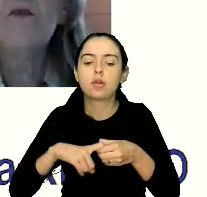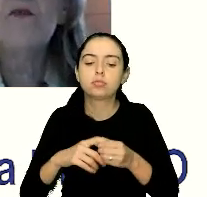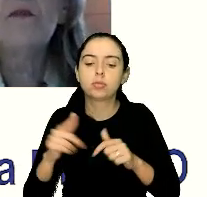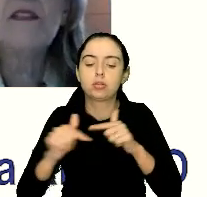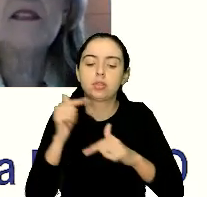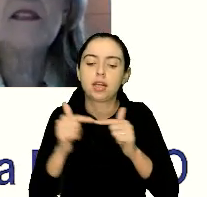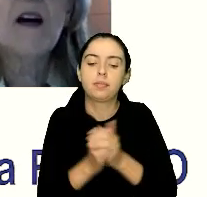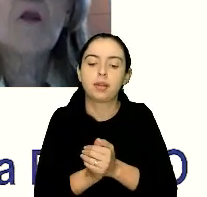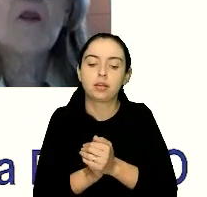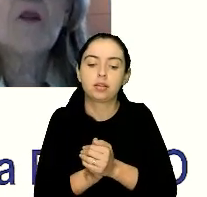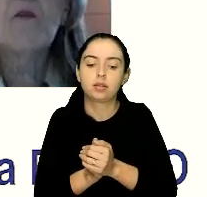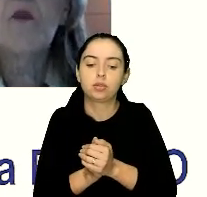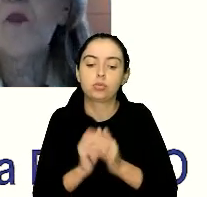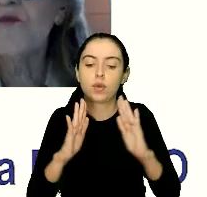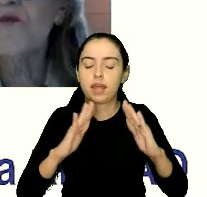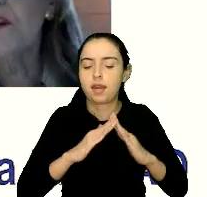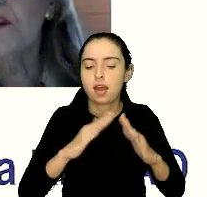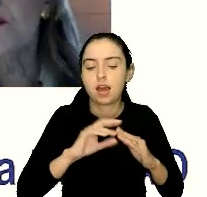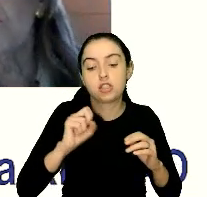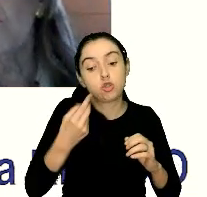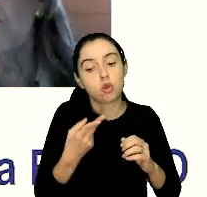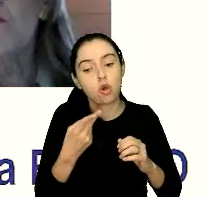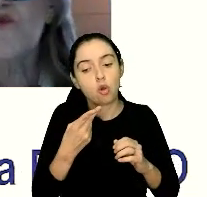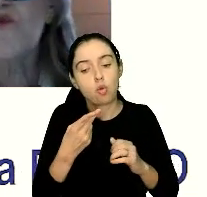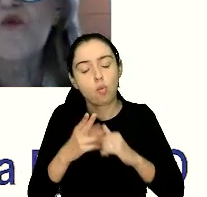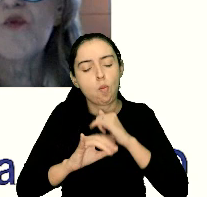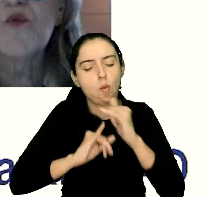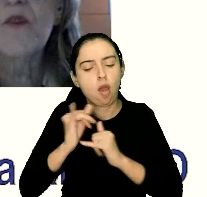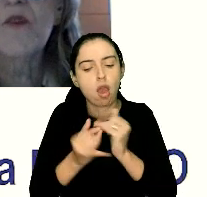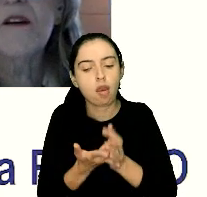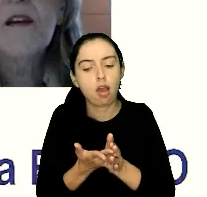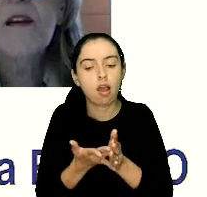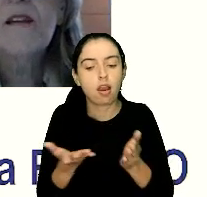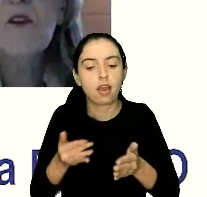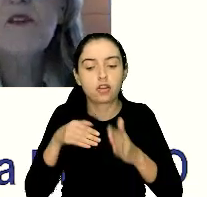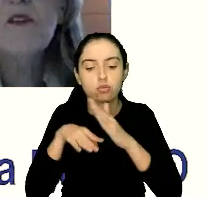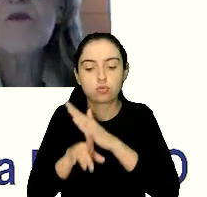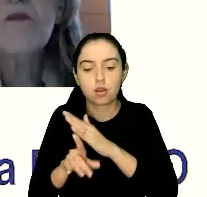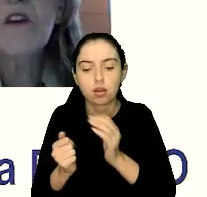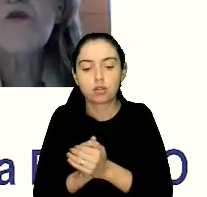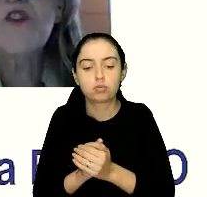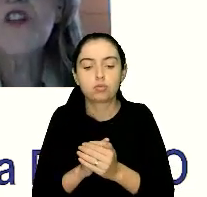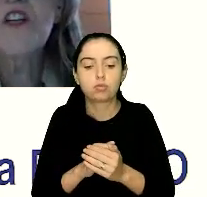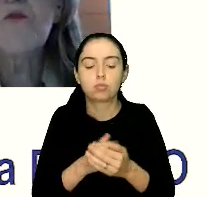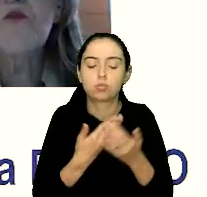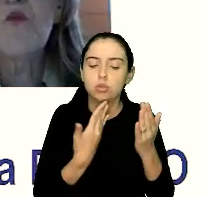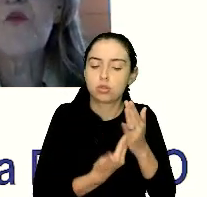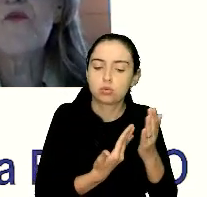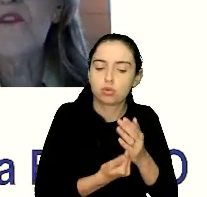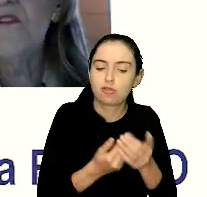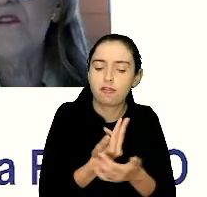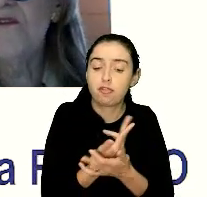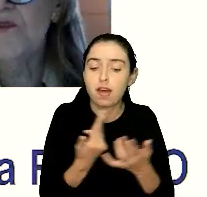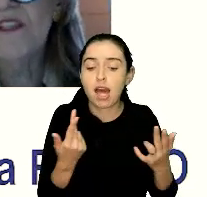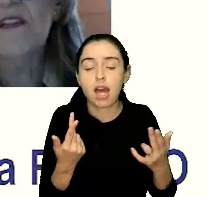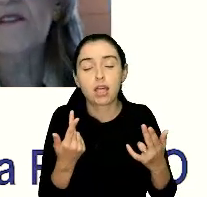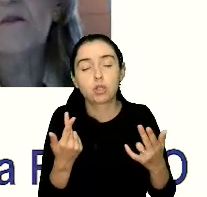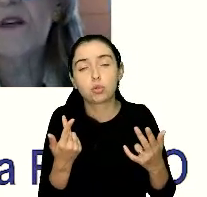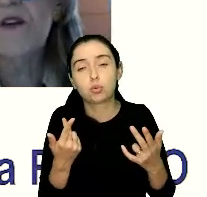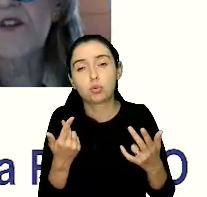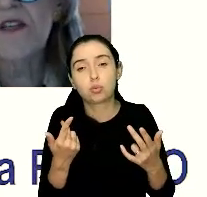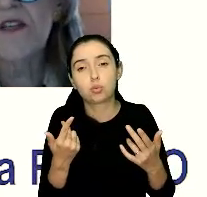Será híbrido, presencial, remoto? Como é que vai ser a volta ao estudo, né? Então, nós temos vários tipos de